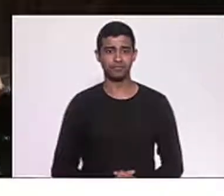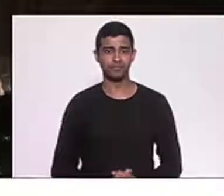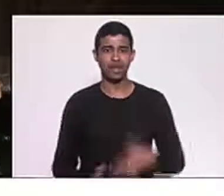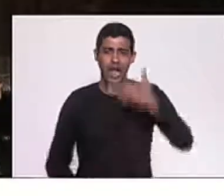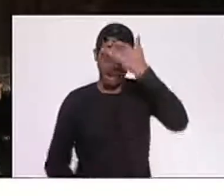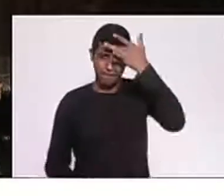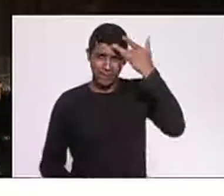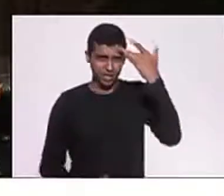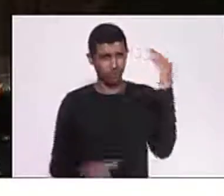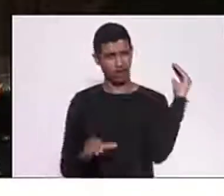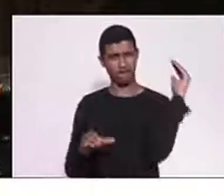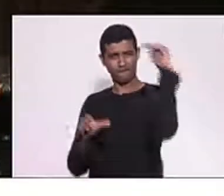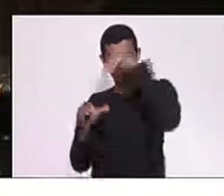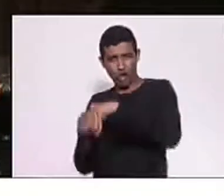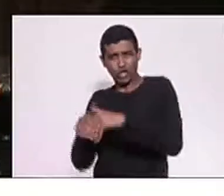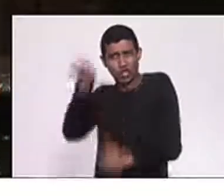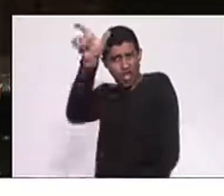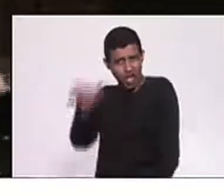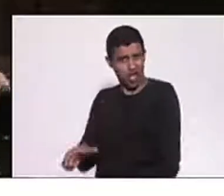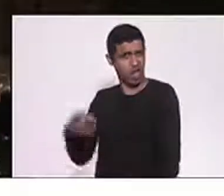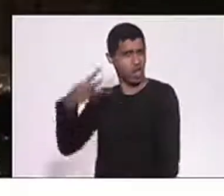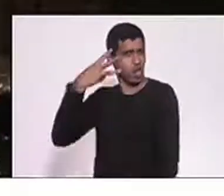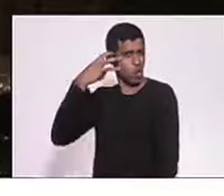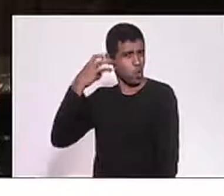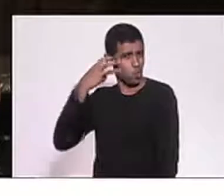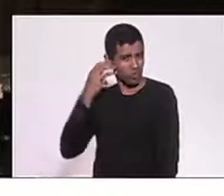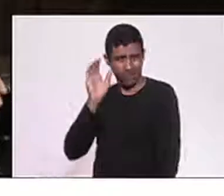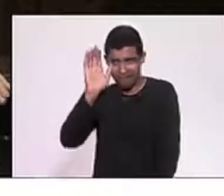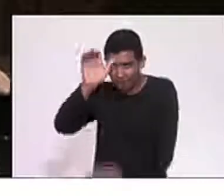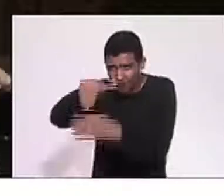votou no senhor Wilson Witzel